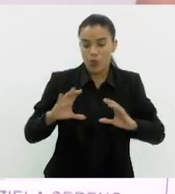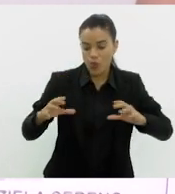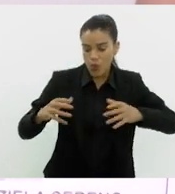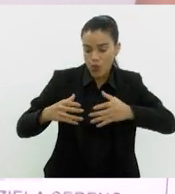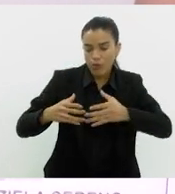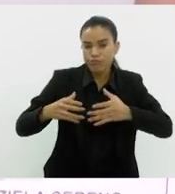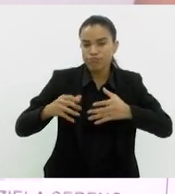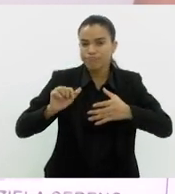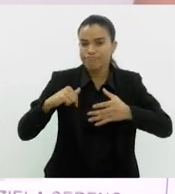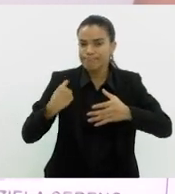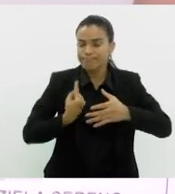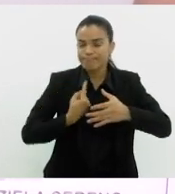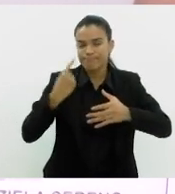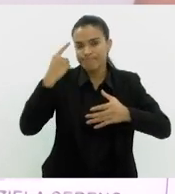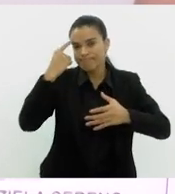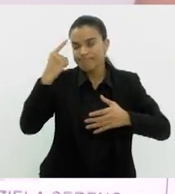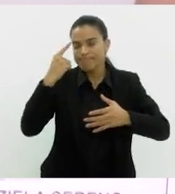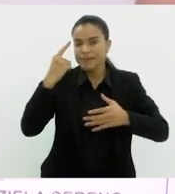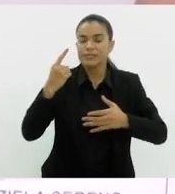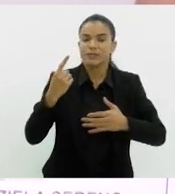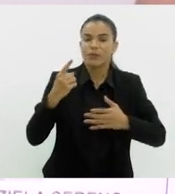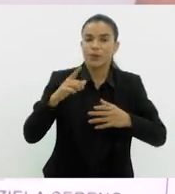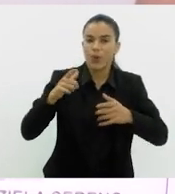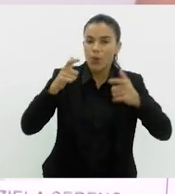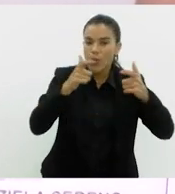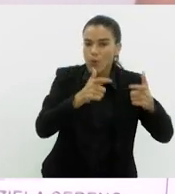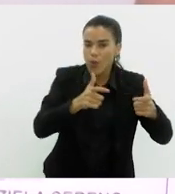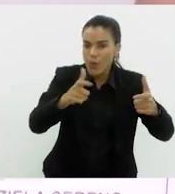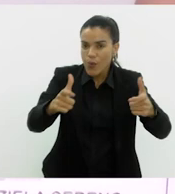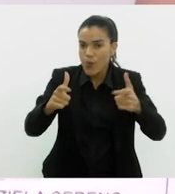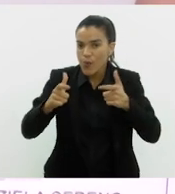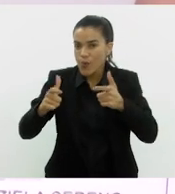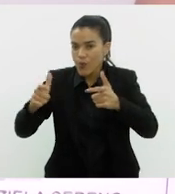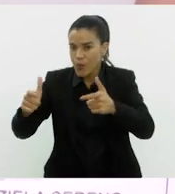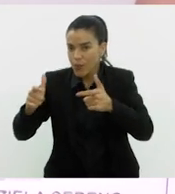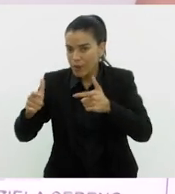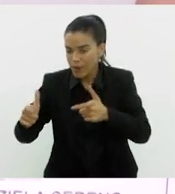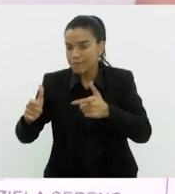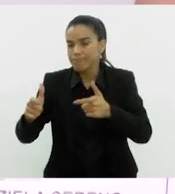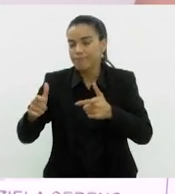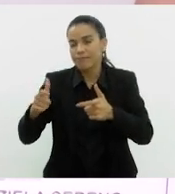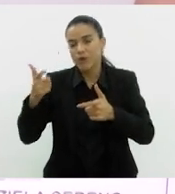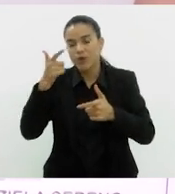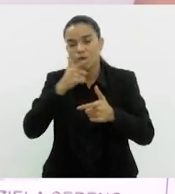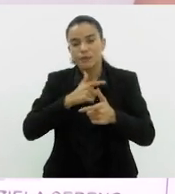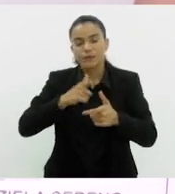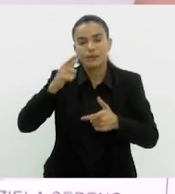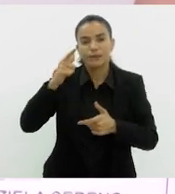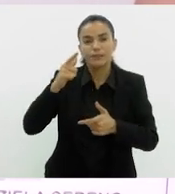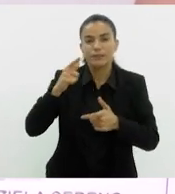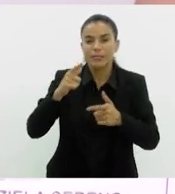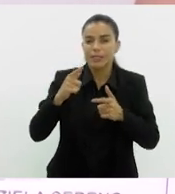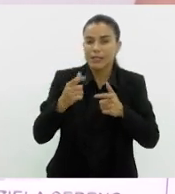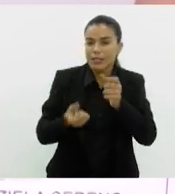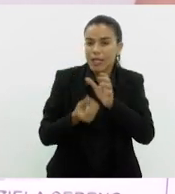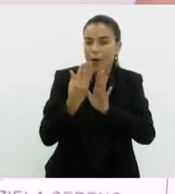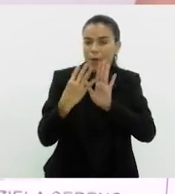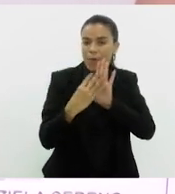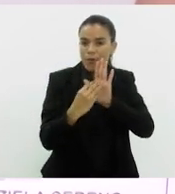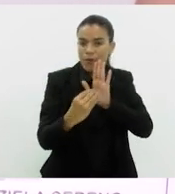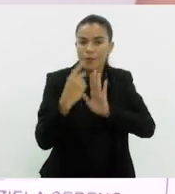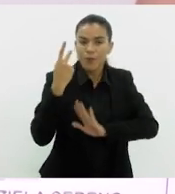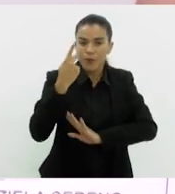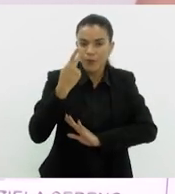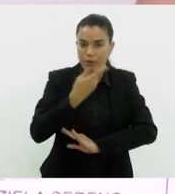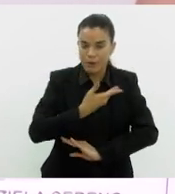coletivamente, a gente pensou esses espaços e esses lugares para que a gente pudesse fazer um modelo de uma política